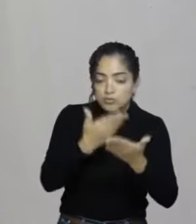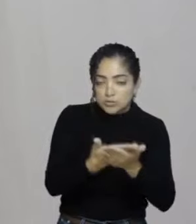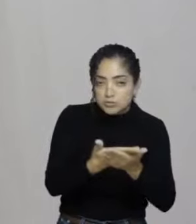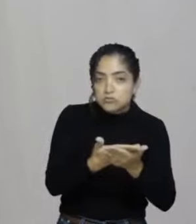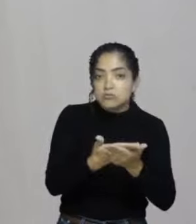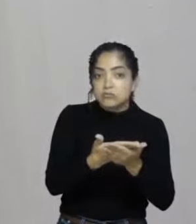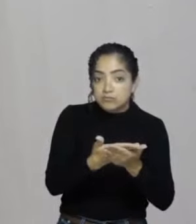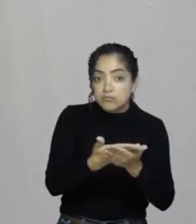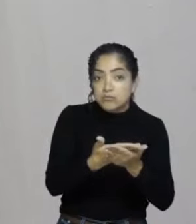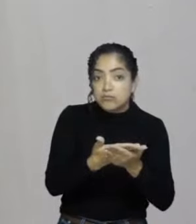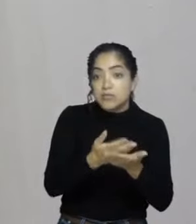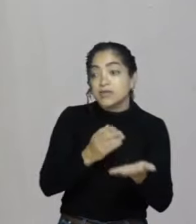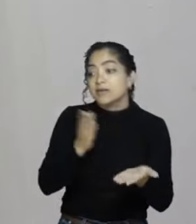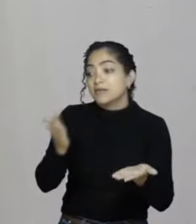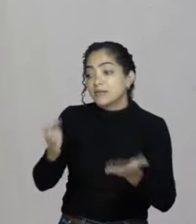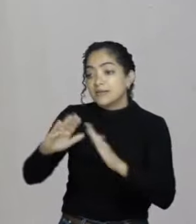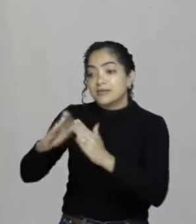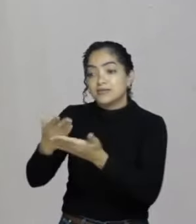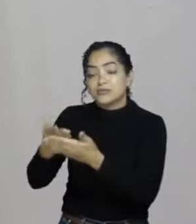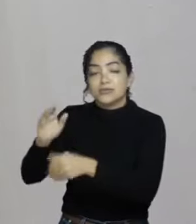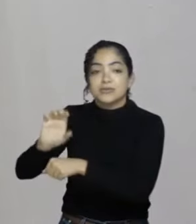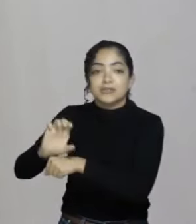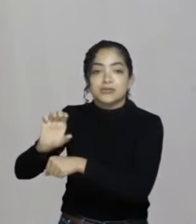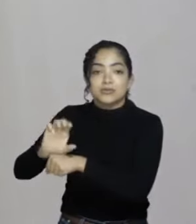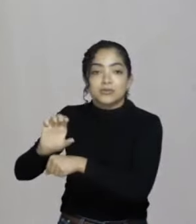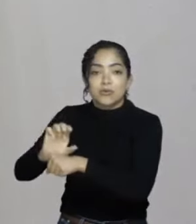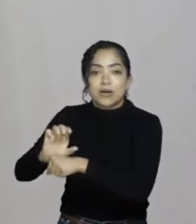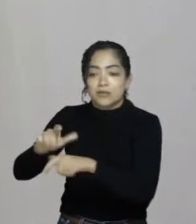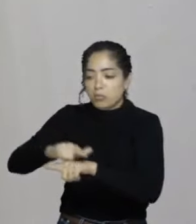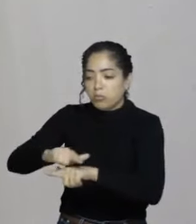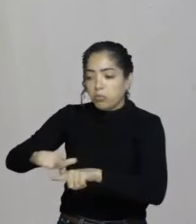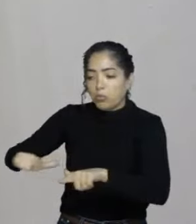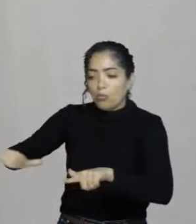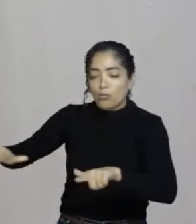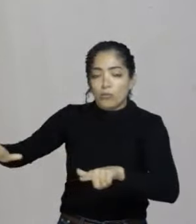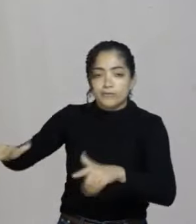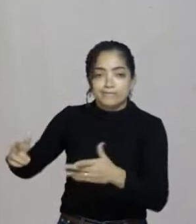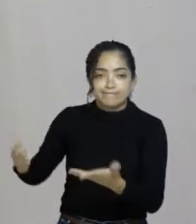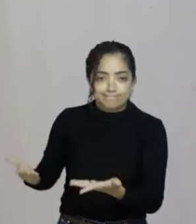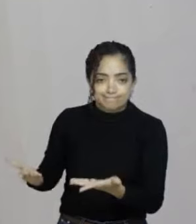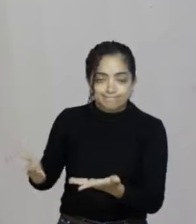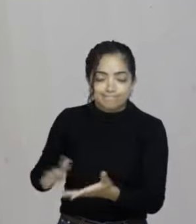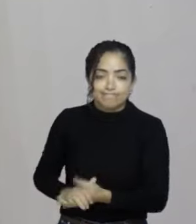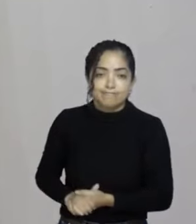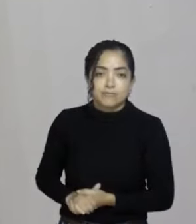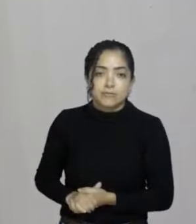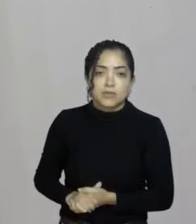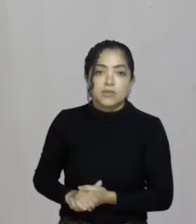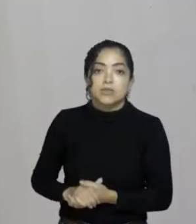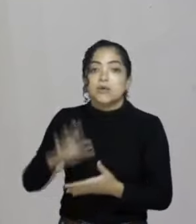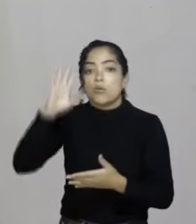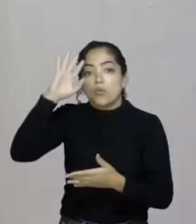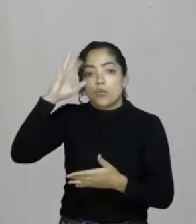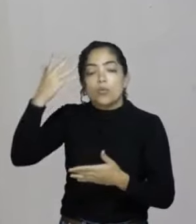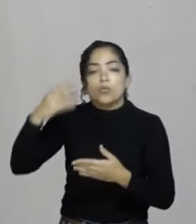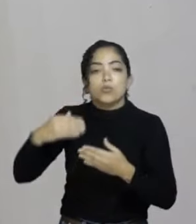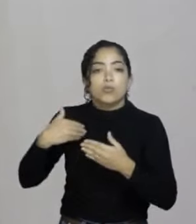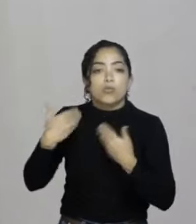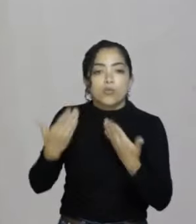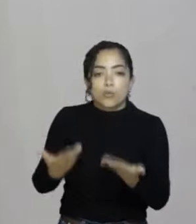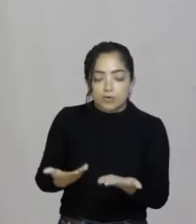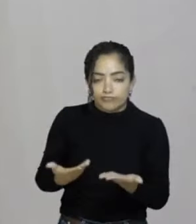e as escolas estaduais com espaço vago Então qual é a solução que o governo